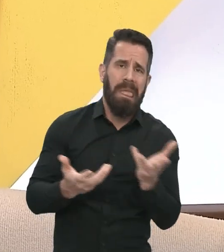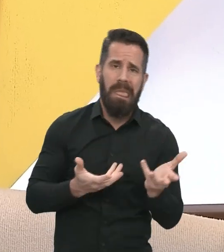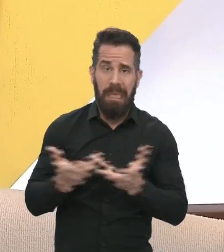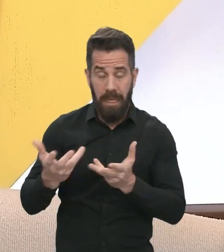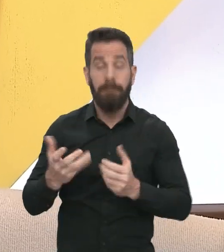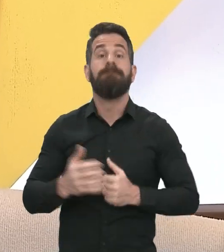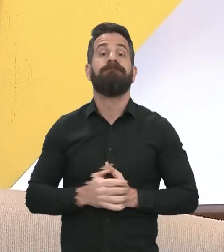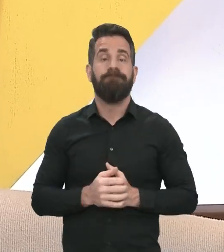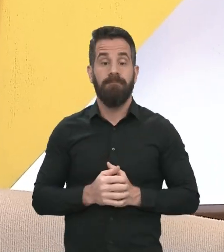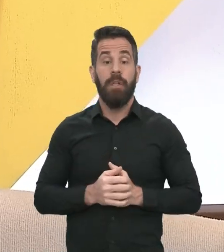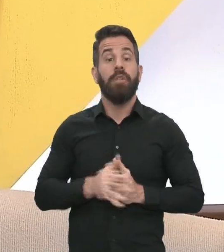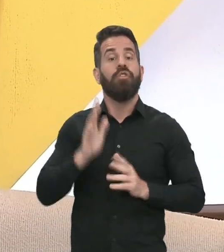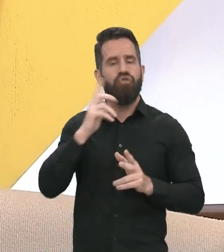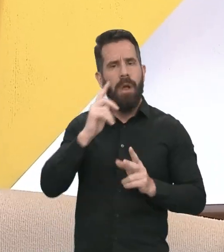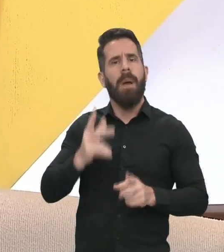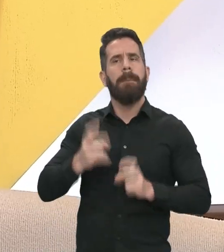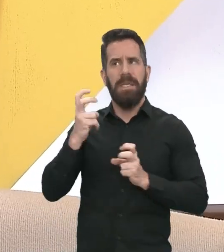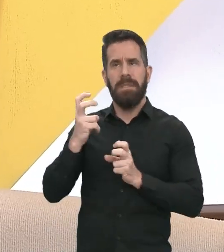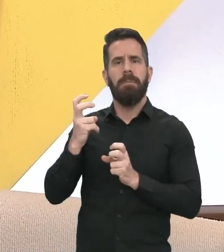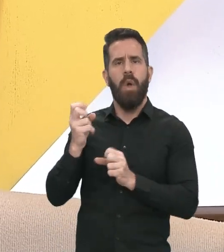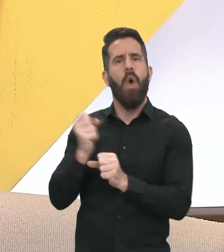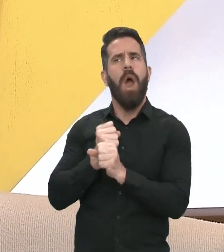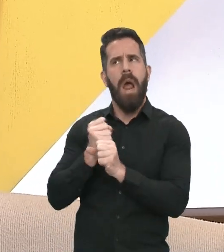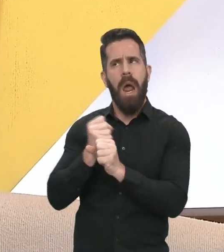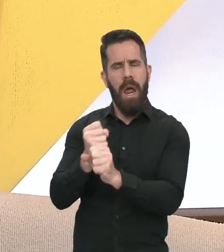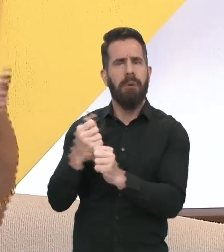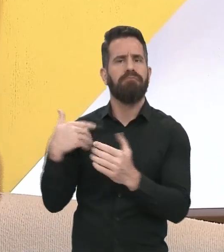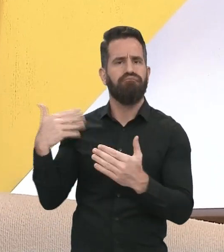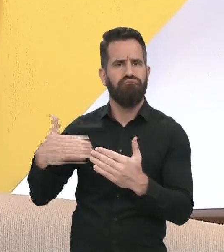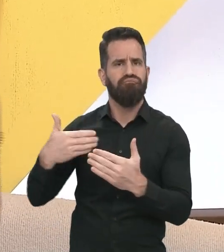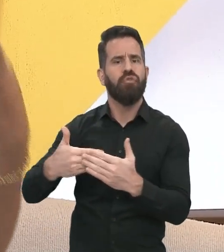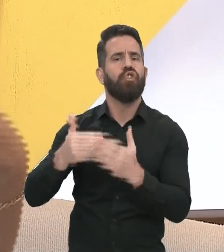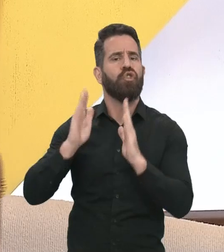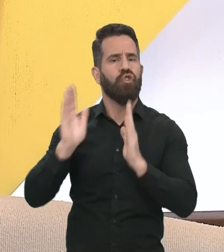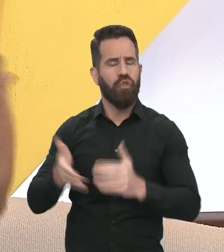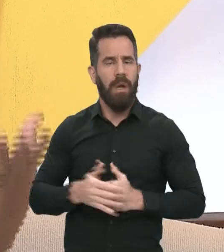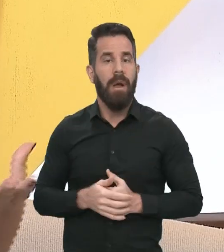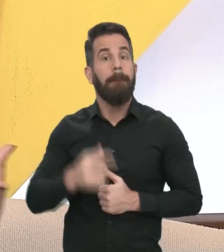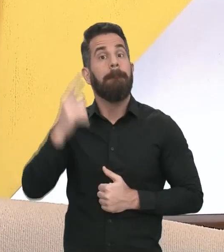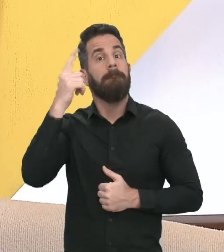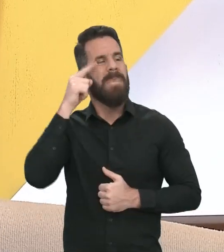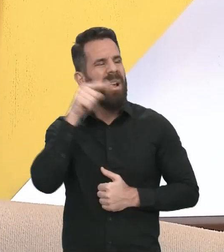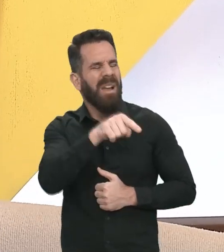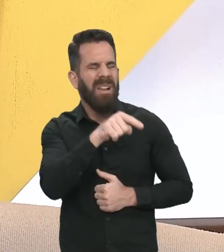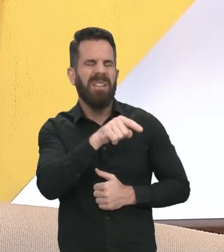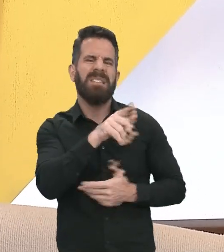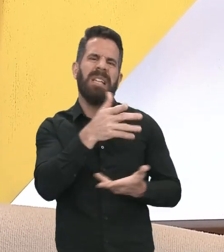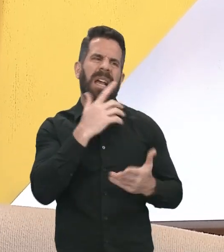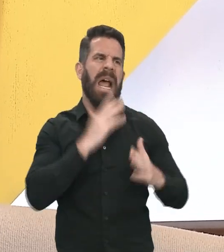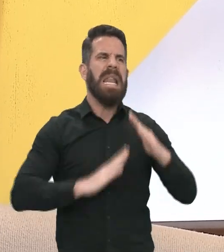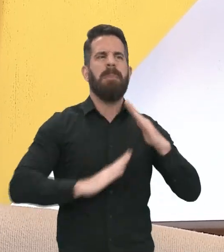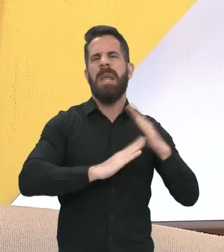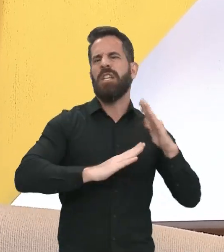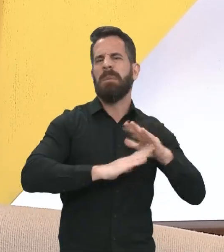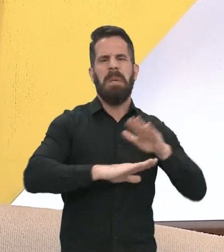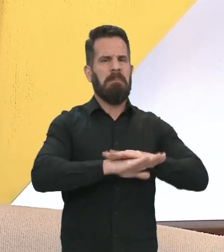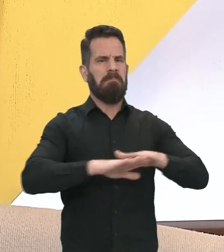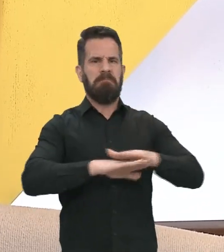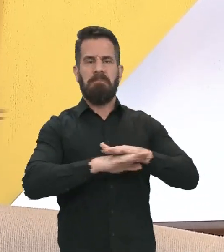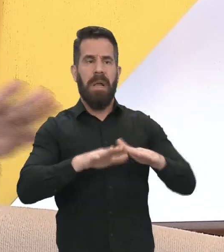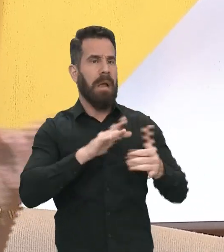últimos anos um movimento que vai avançando para além dessa coisa do limite do tempo de tela, para além